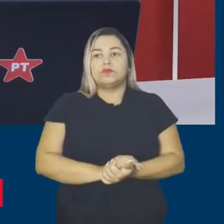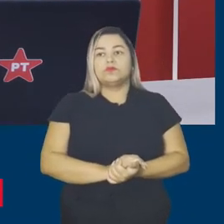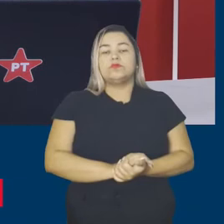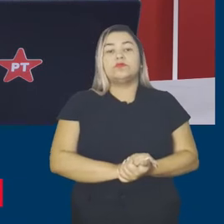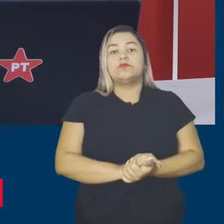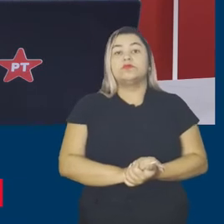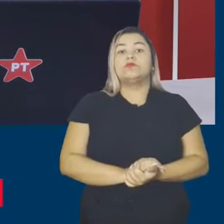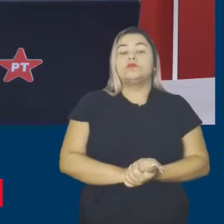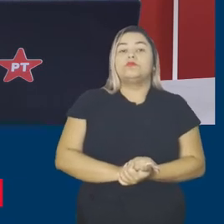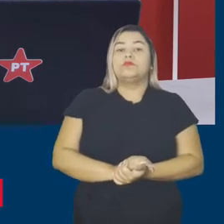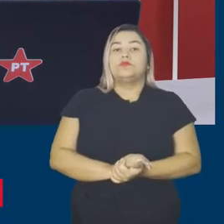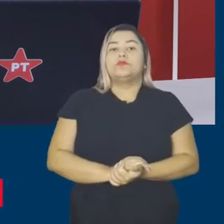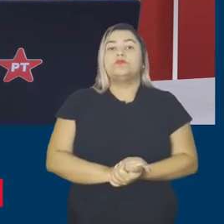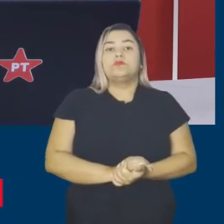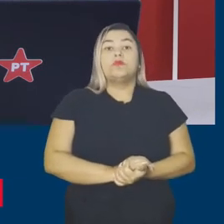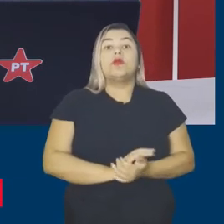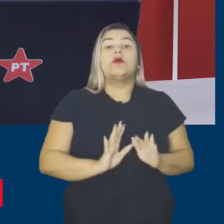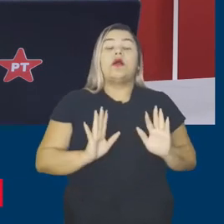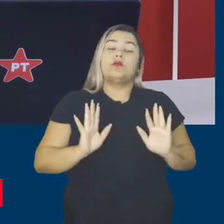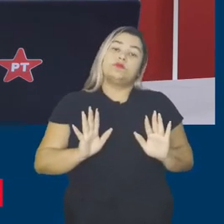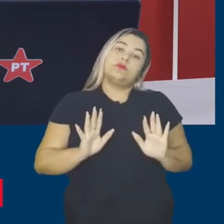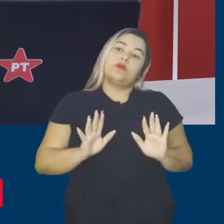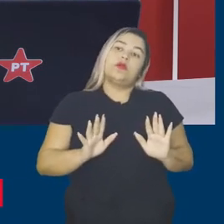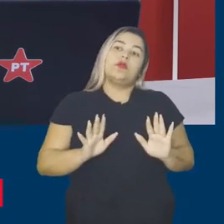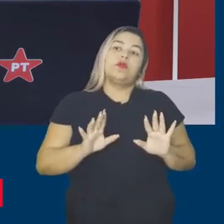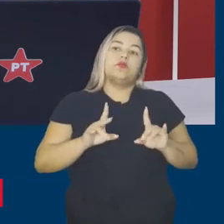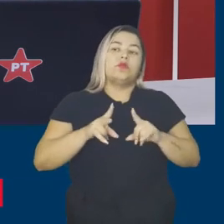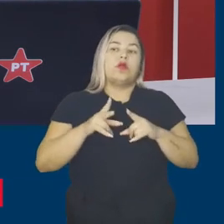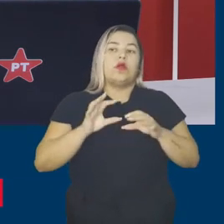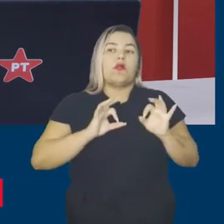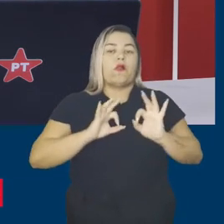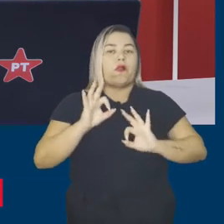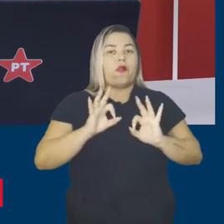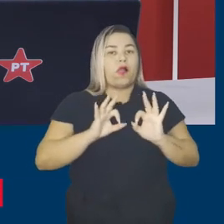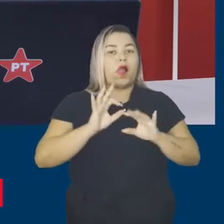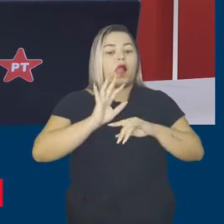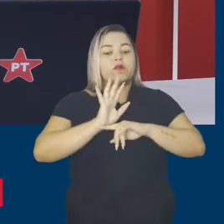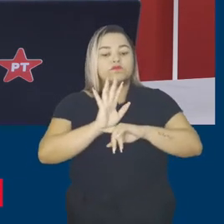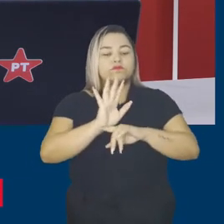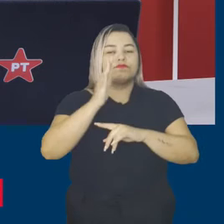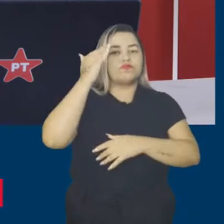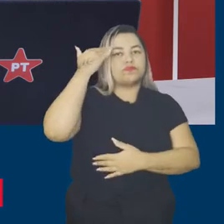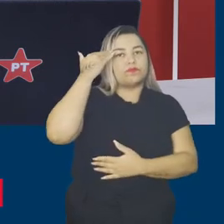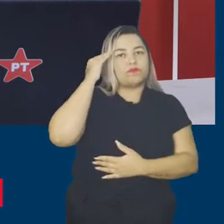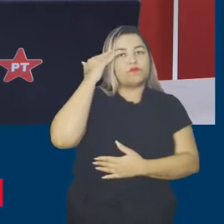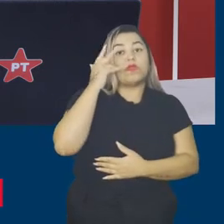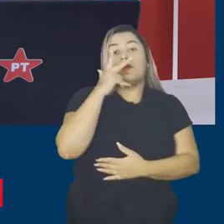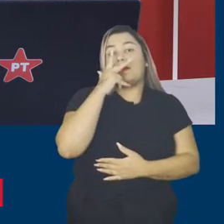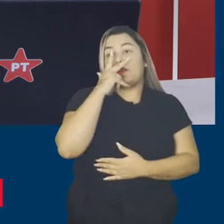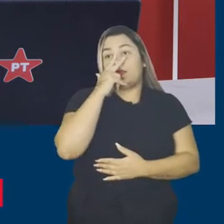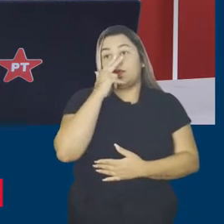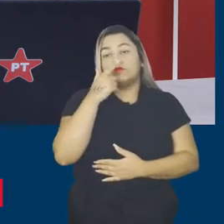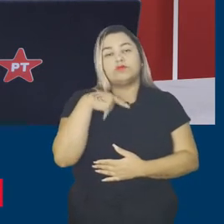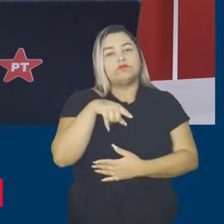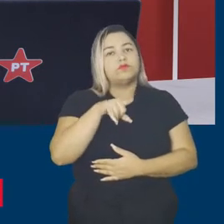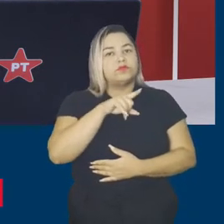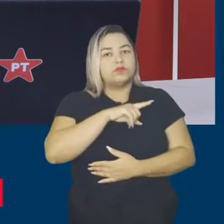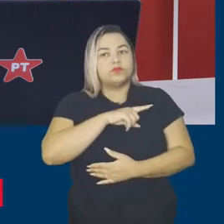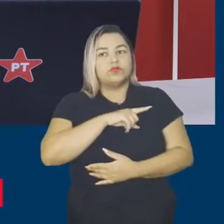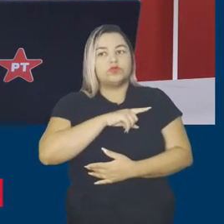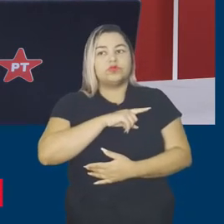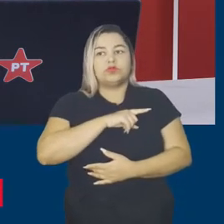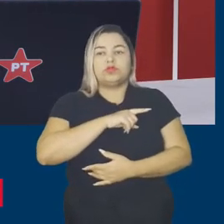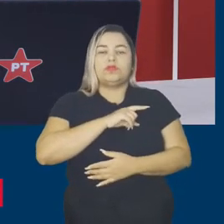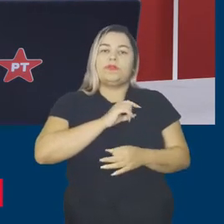Amanda, deixa eu só posicionar, até ajudar aqui o pessoal a entender, porque tem muita gente que acha que nós montamos o